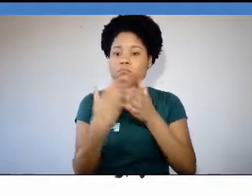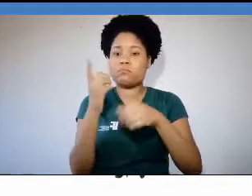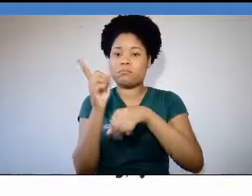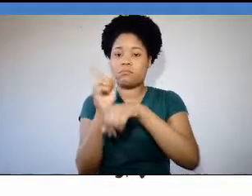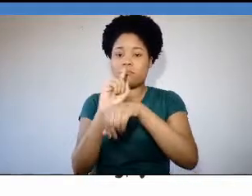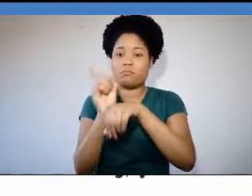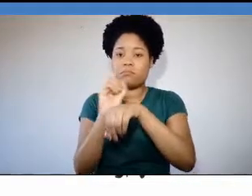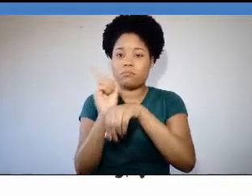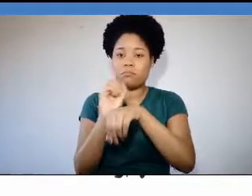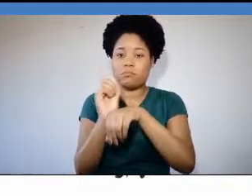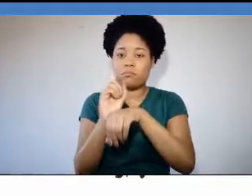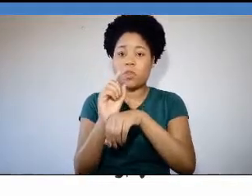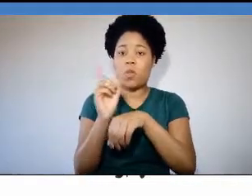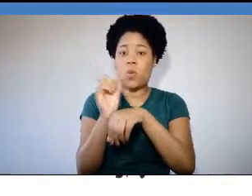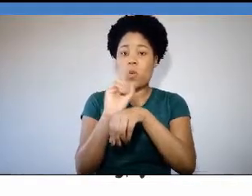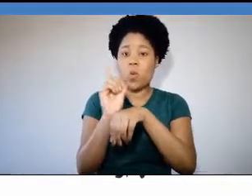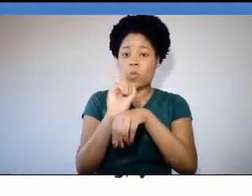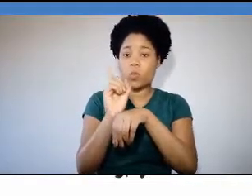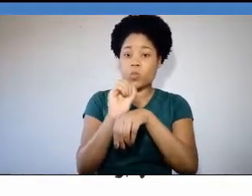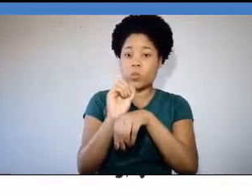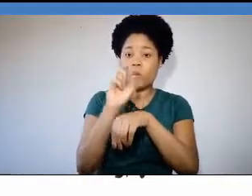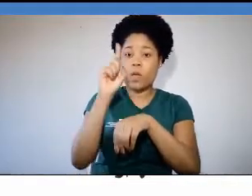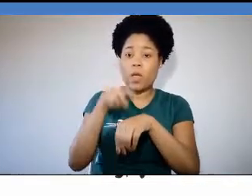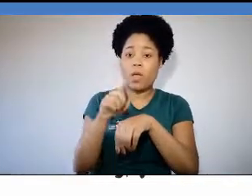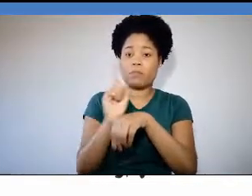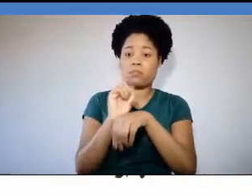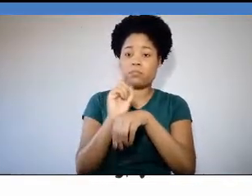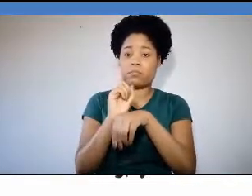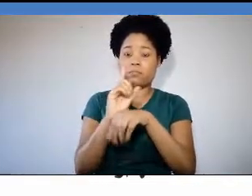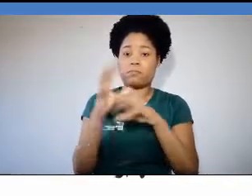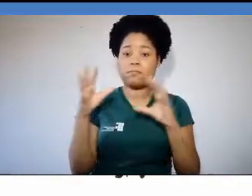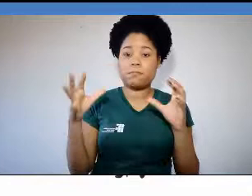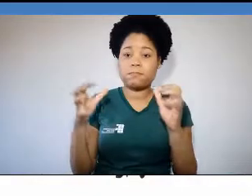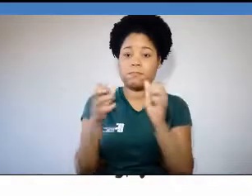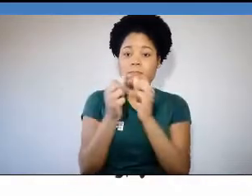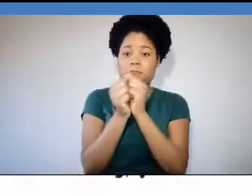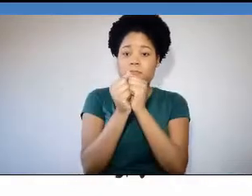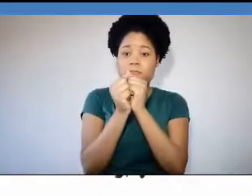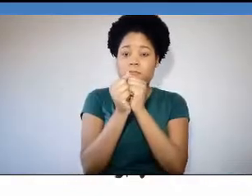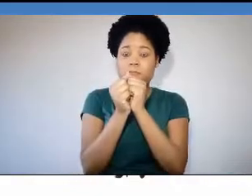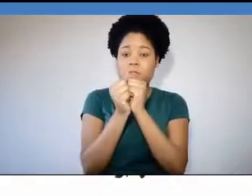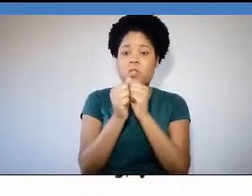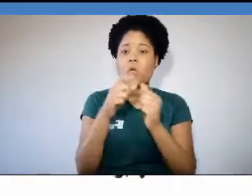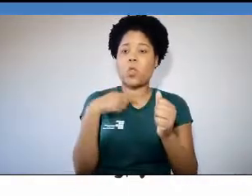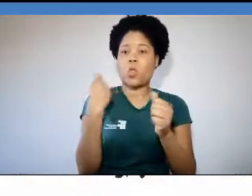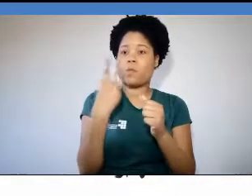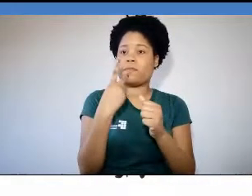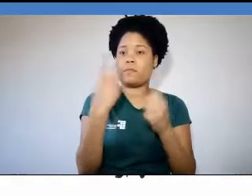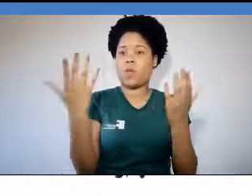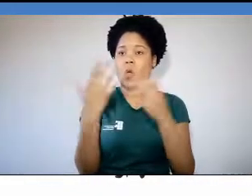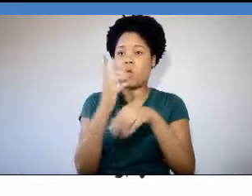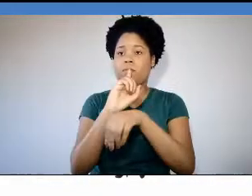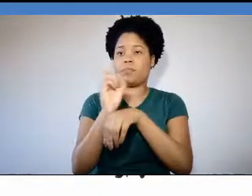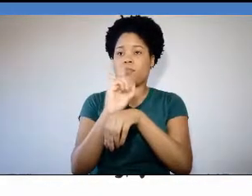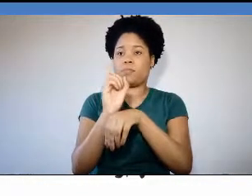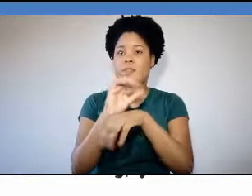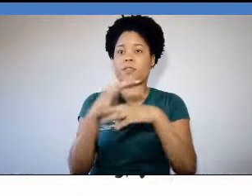de um roteador. Esse roteador aqui é um roteador integrado. Peraí que nós vamos falar sobre o